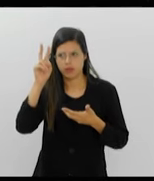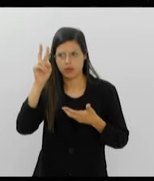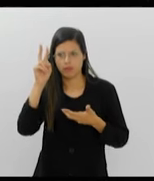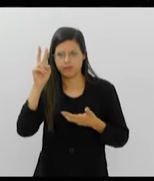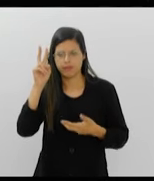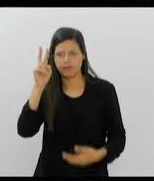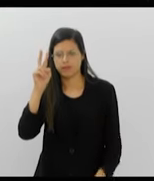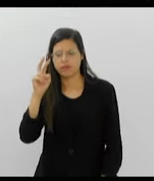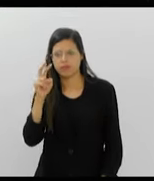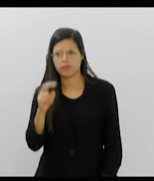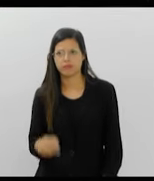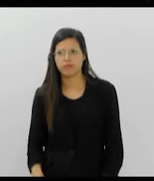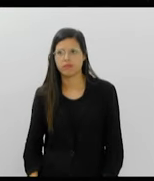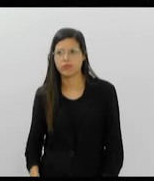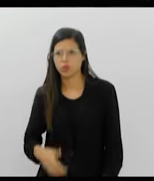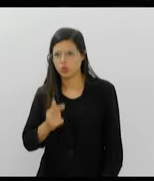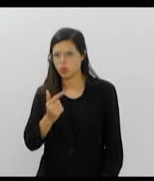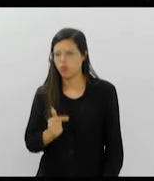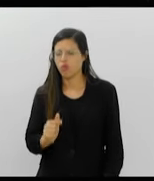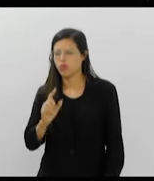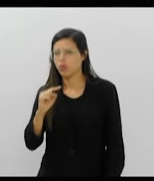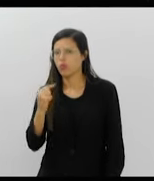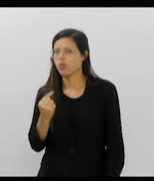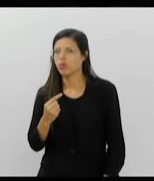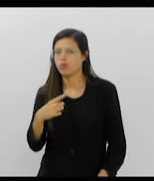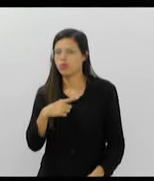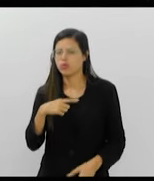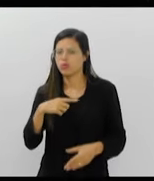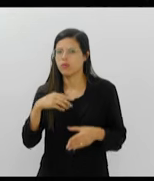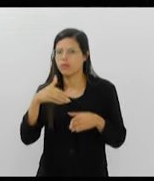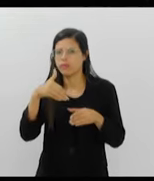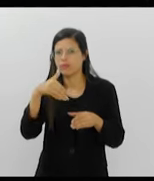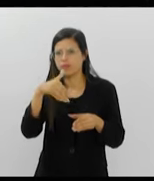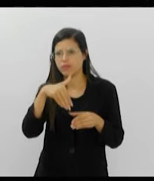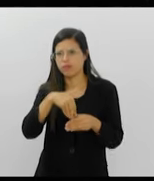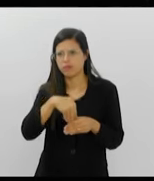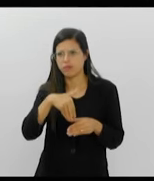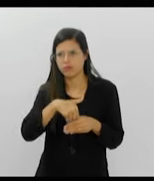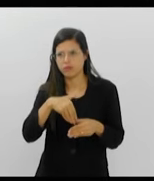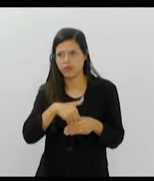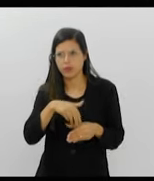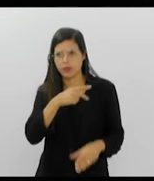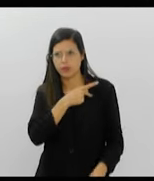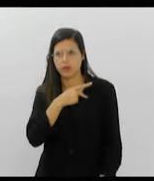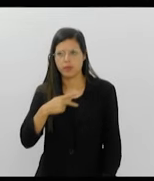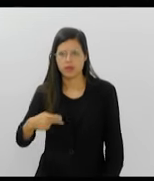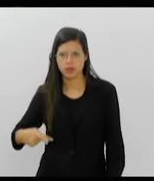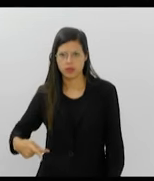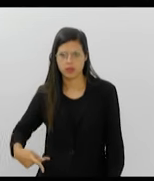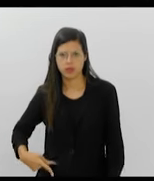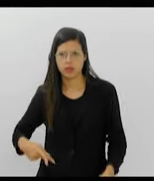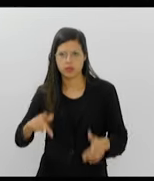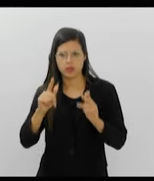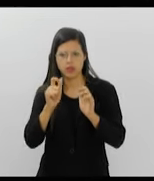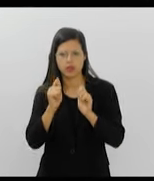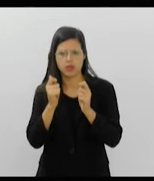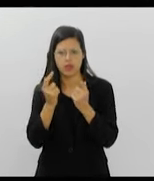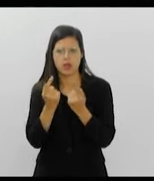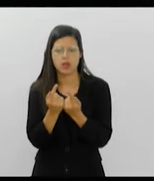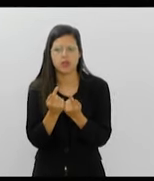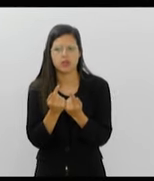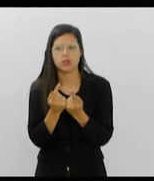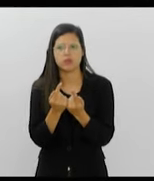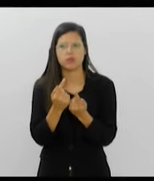que nós tivemos eleição para a presidência da Casa há 2 anos